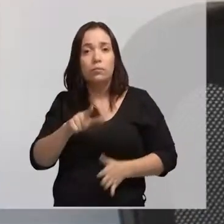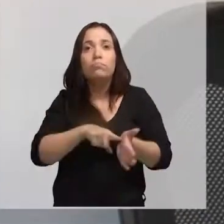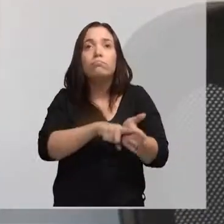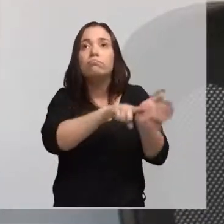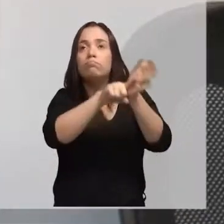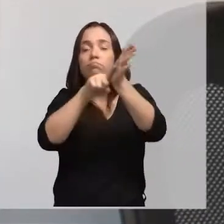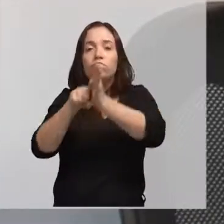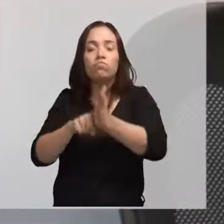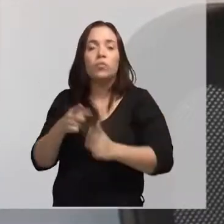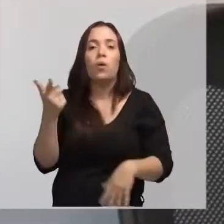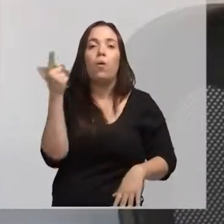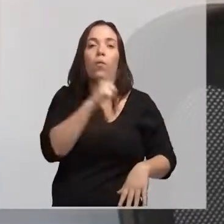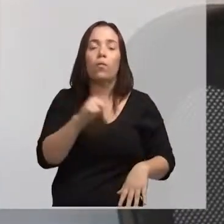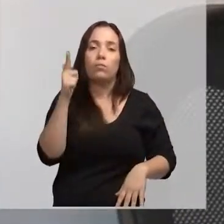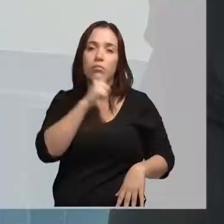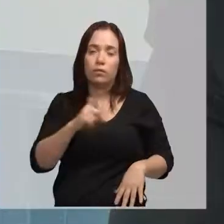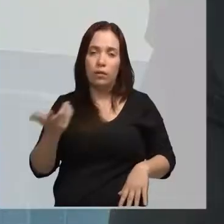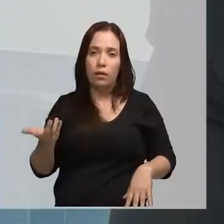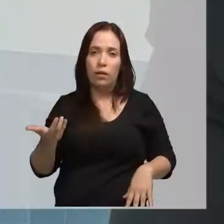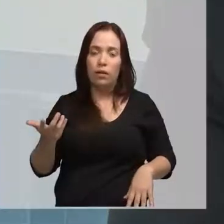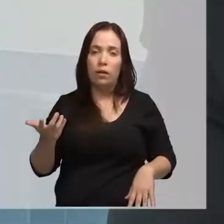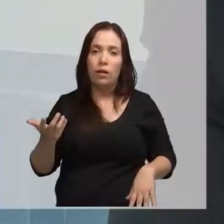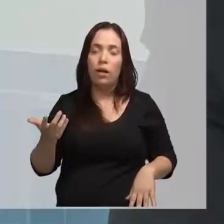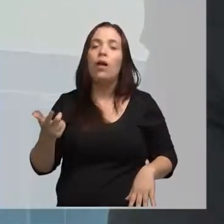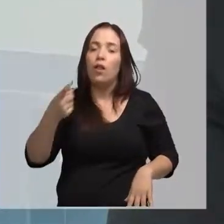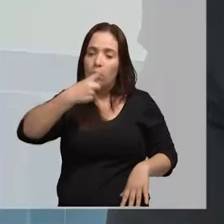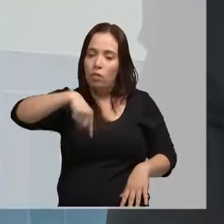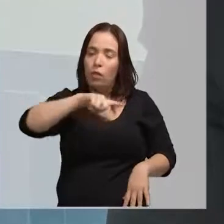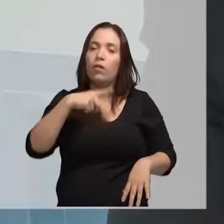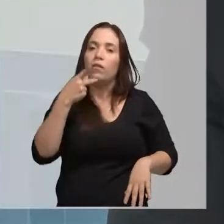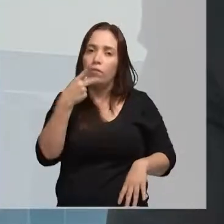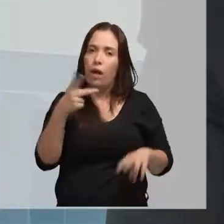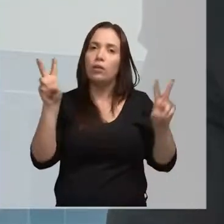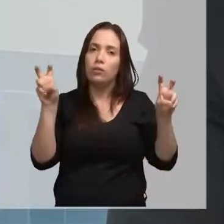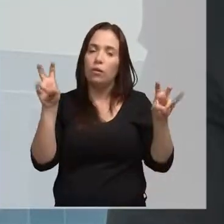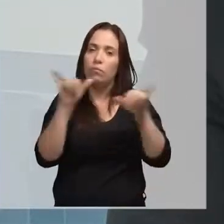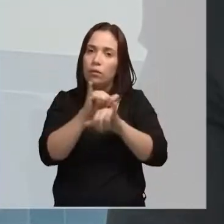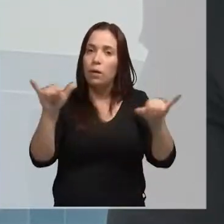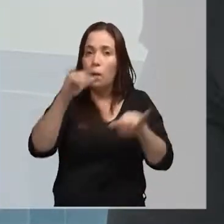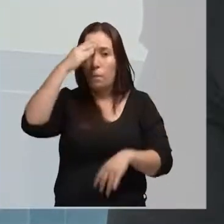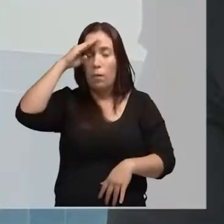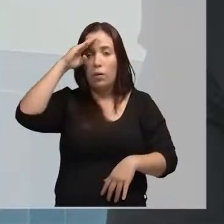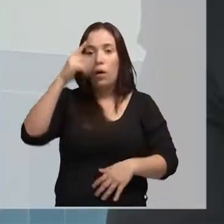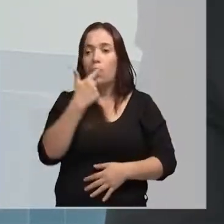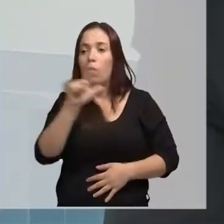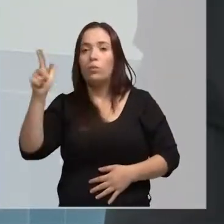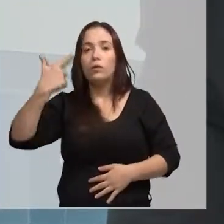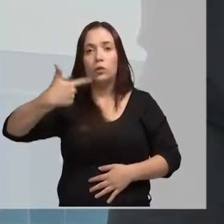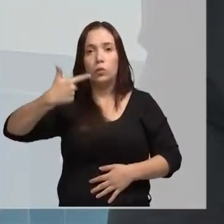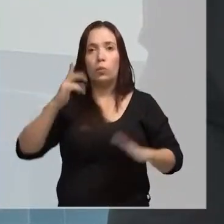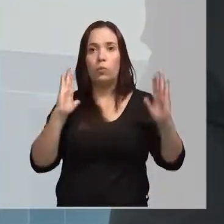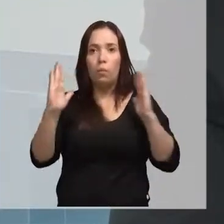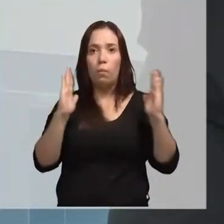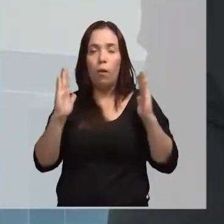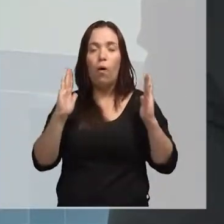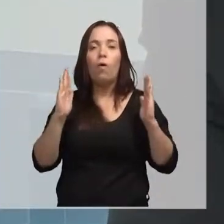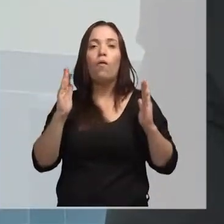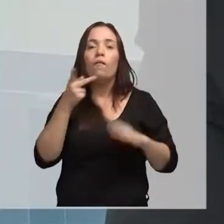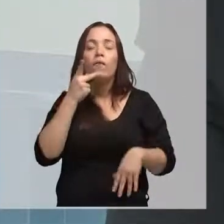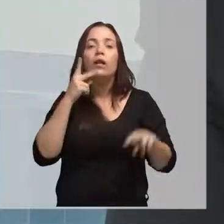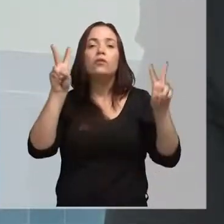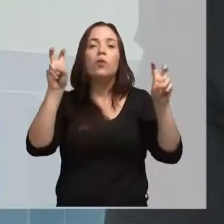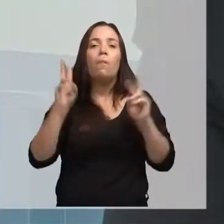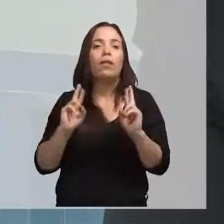Por quê? Nós vamos já falar, porque o Bolsonaro é um assunto do próximo bloco em relação às entrevistas que foram dadas, e o Bolsonaro é uma